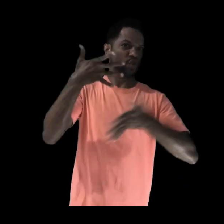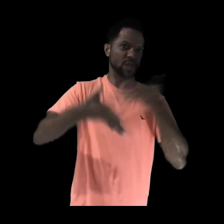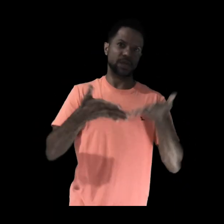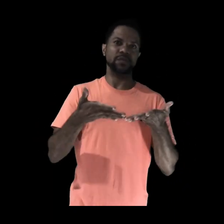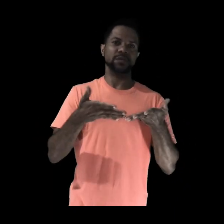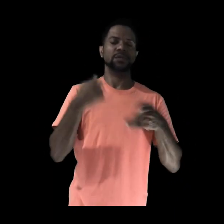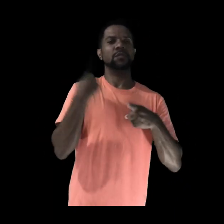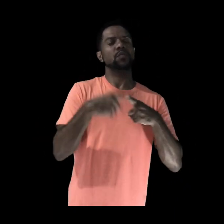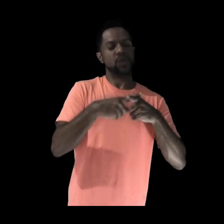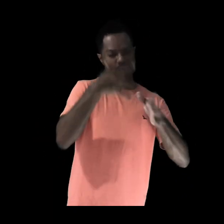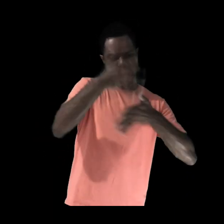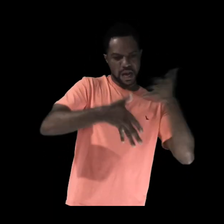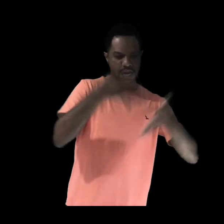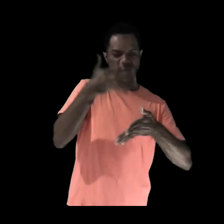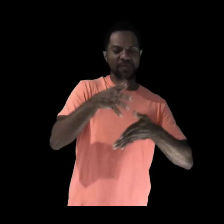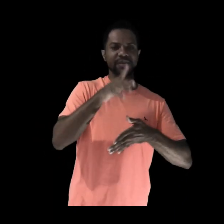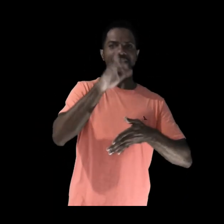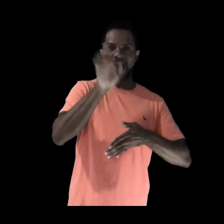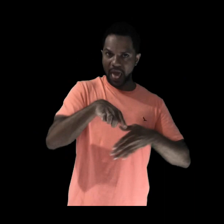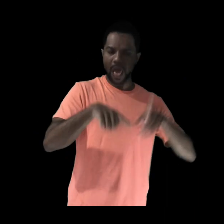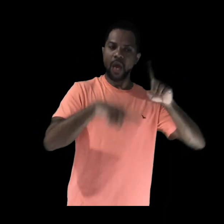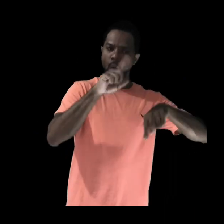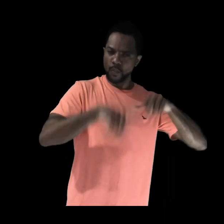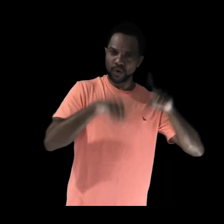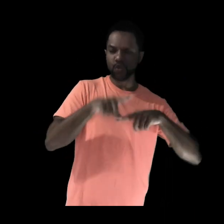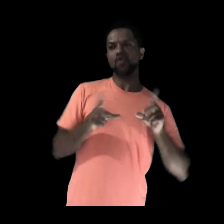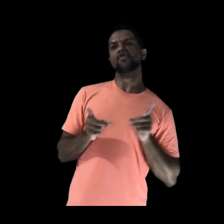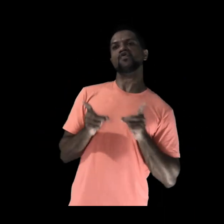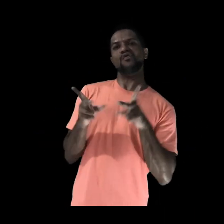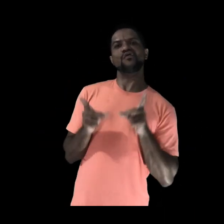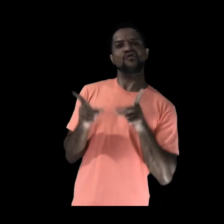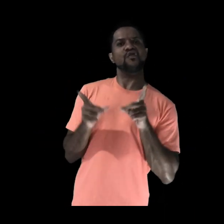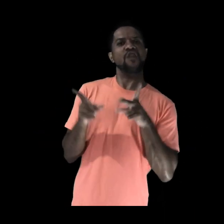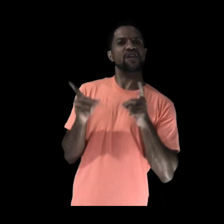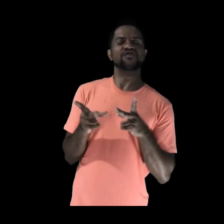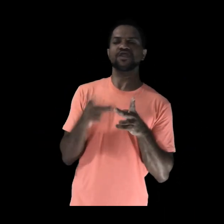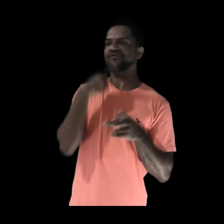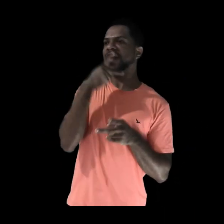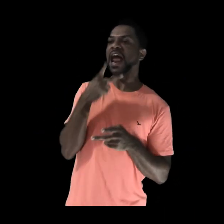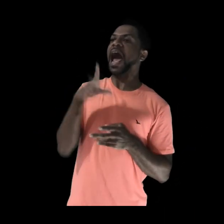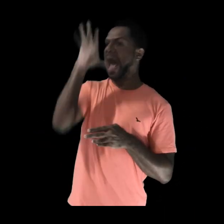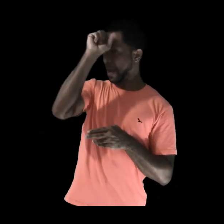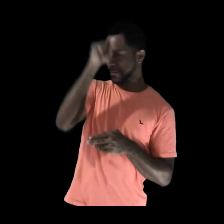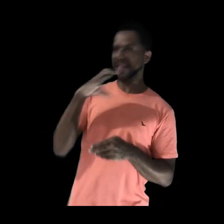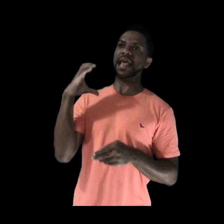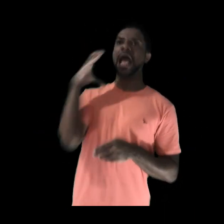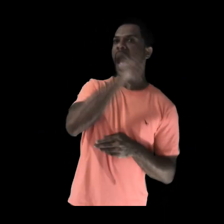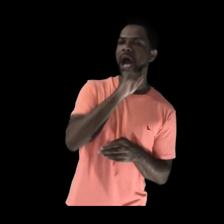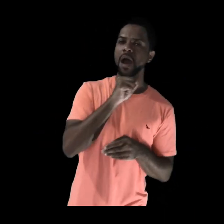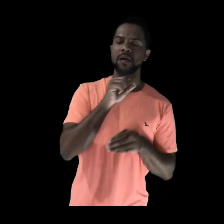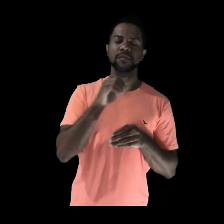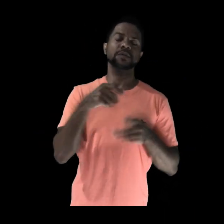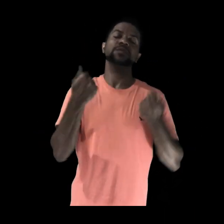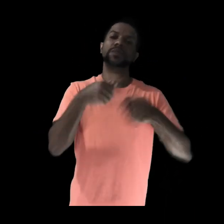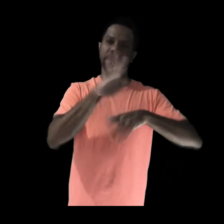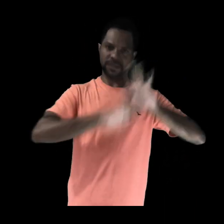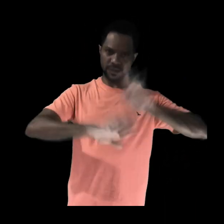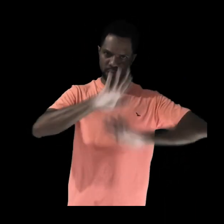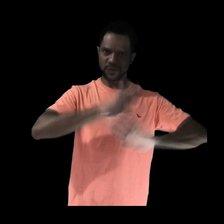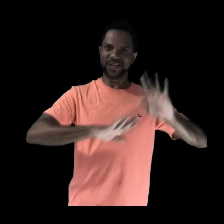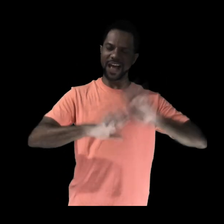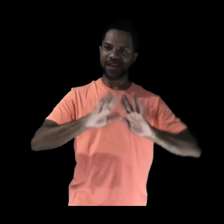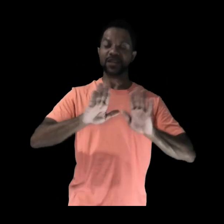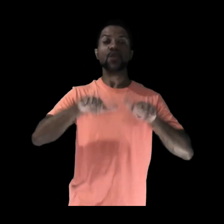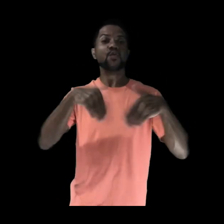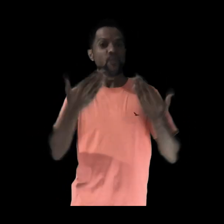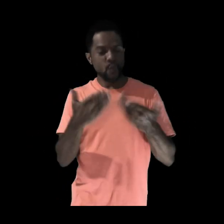Então, a Libras ela se torna um produto sendo vendido das mais diversas formas, e nós, como consumidores, a gente precisa saber escolher qual